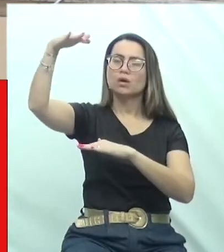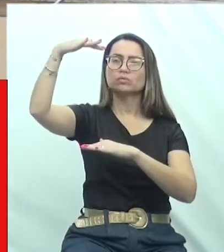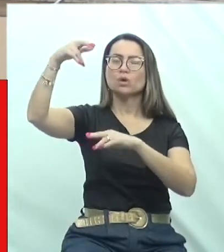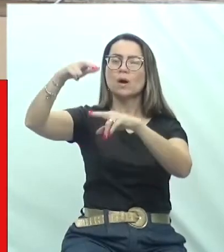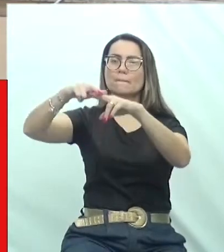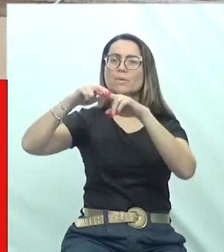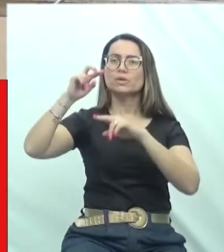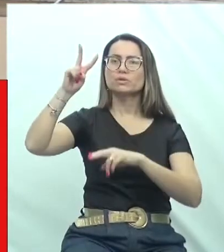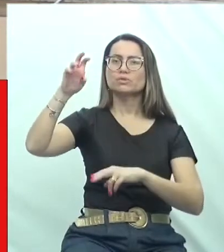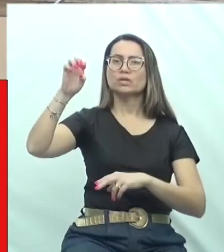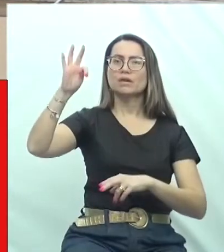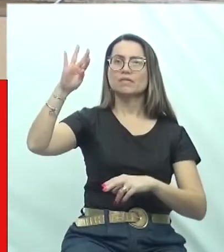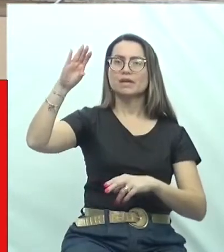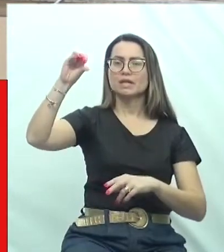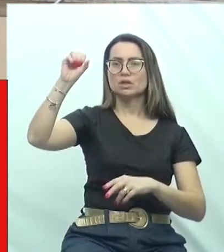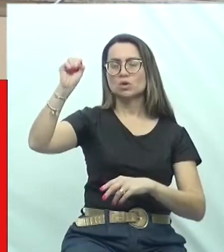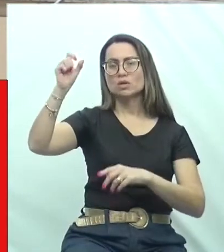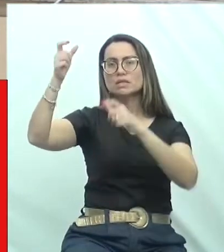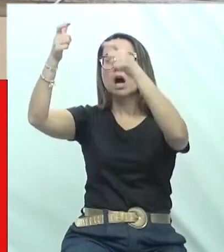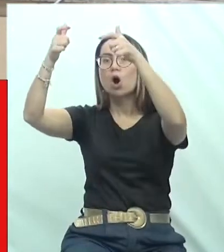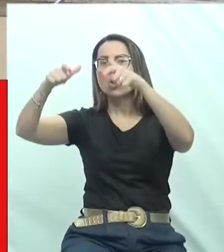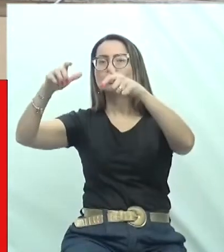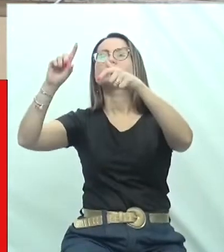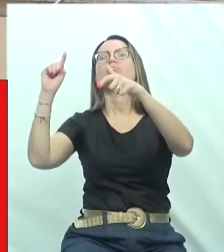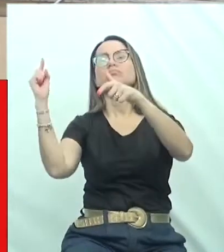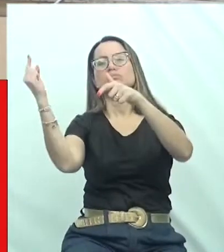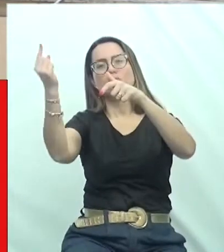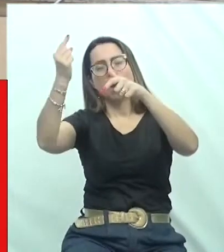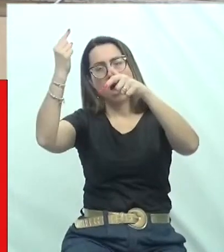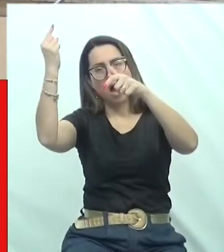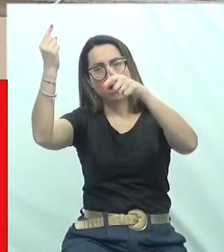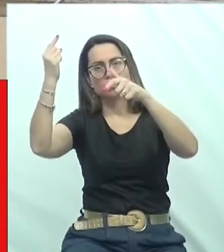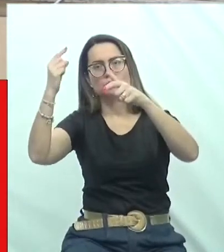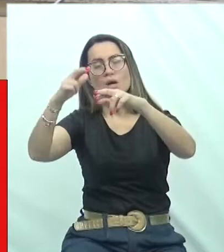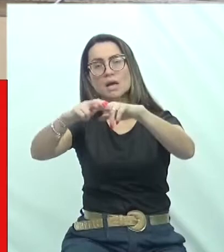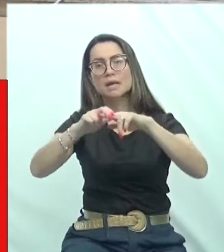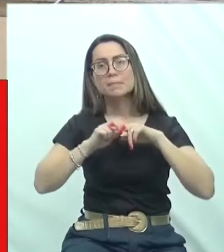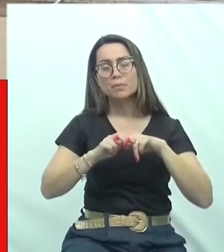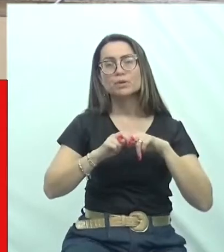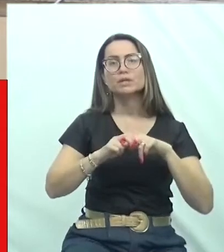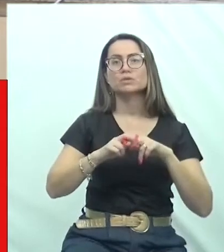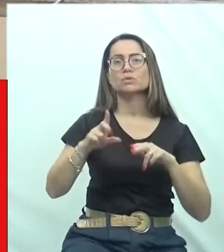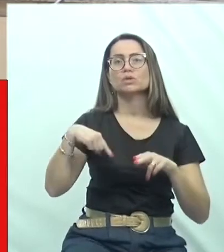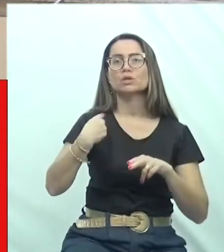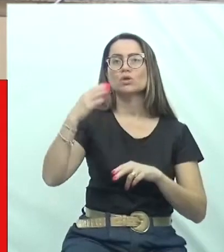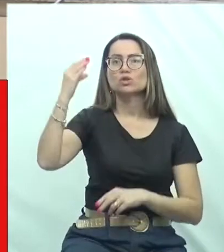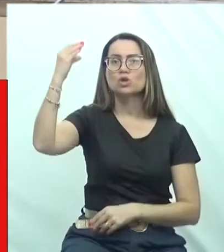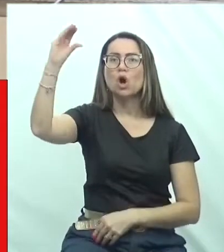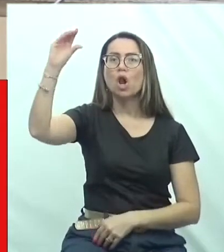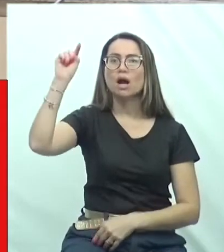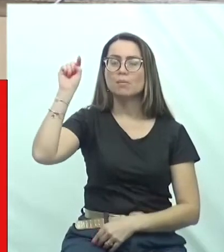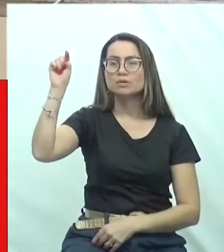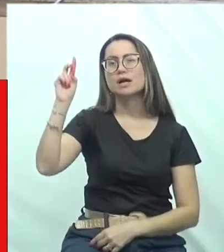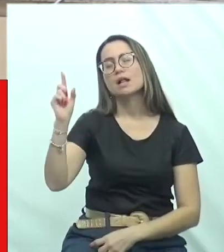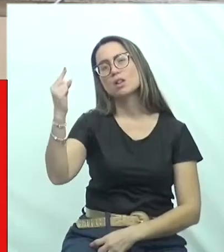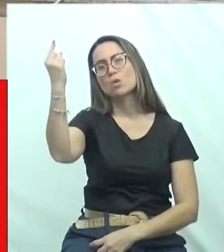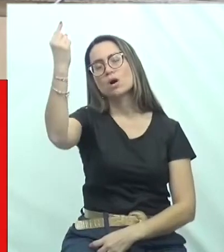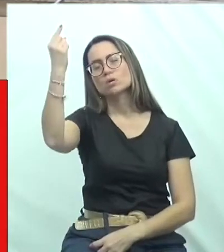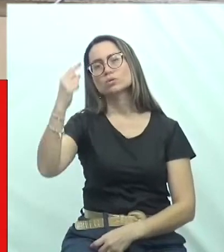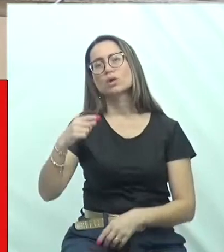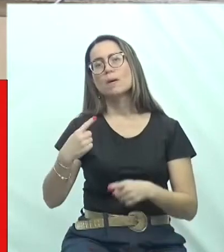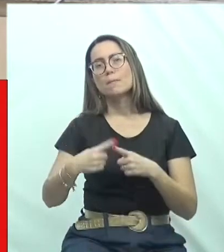estão localizadas em partes altas do sistema. E por isso que a gente estava ventosas, para esse ar, a partir do momento que a